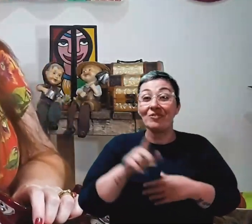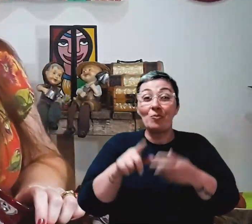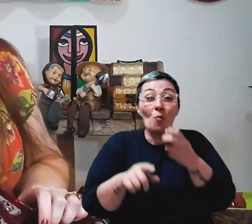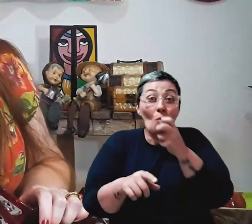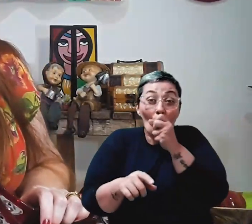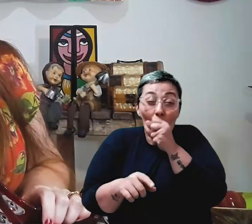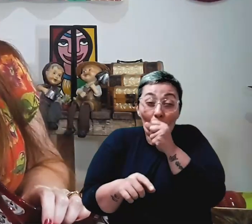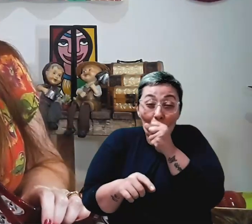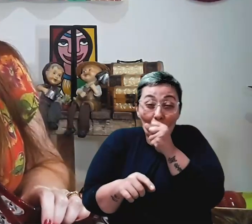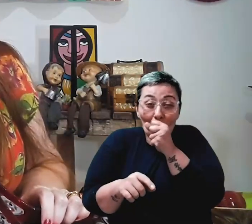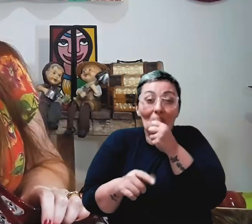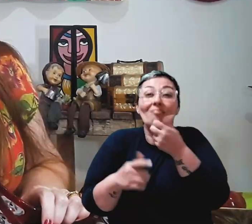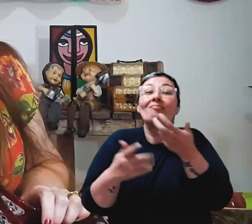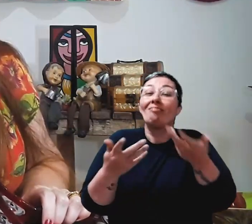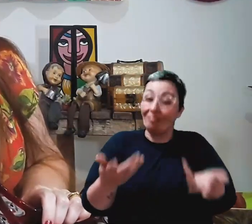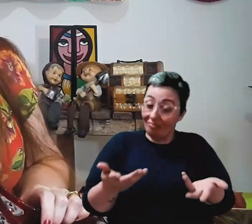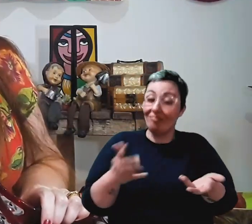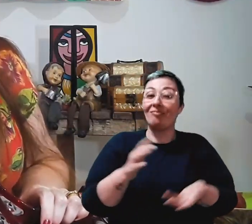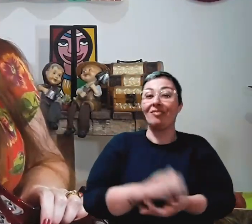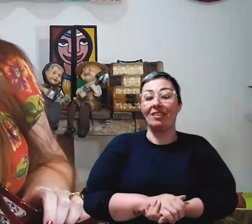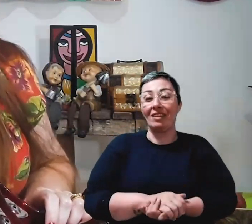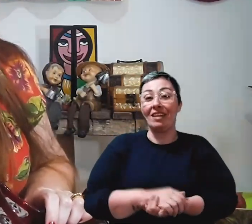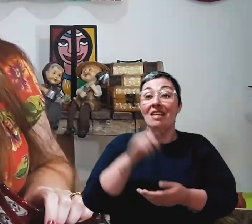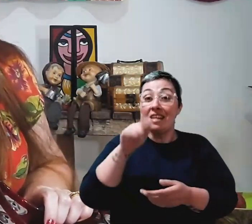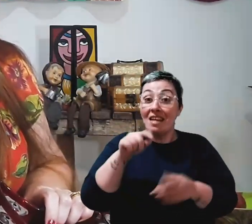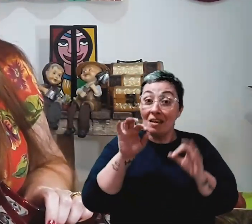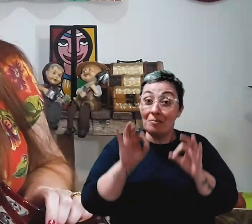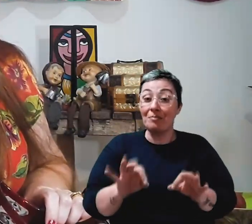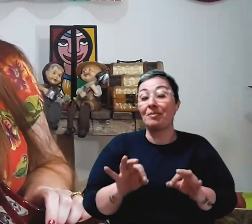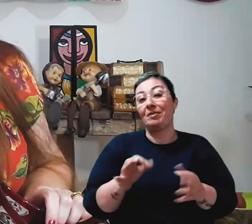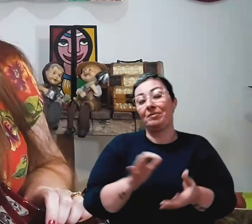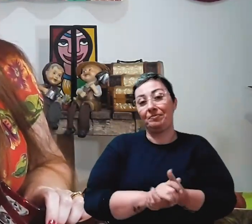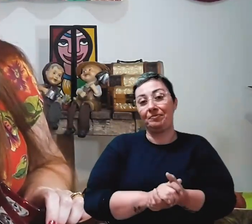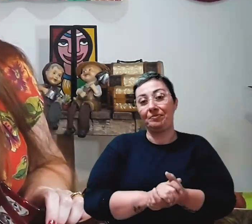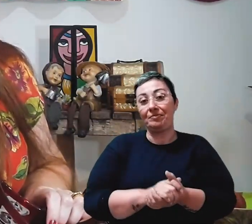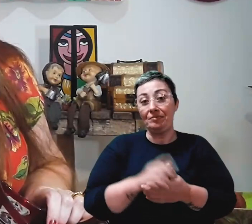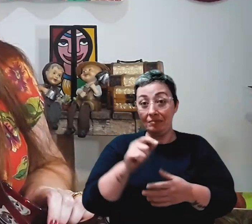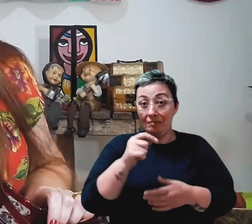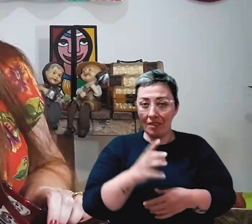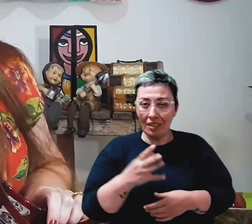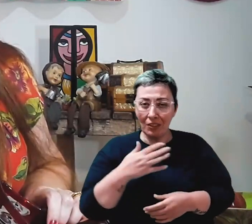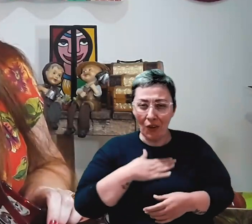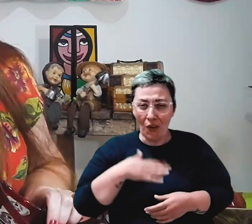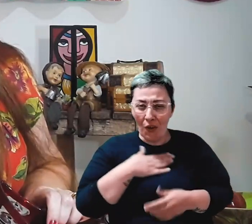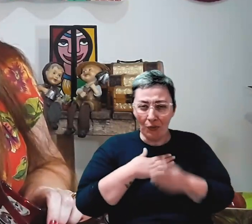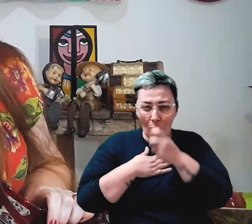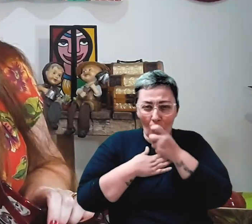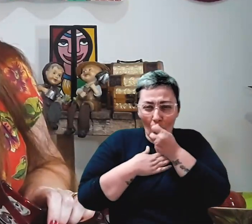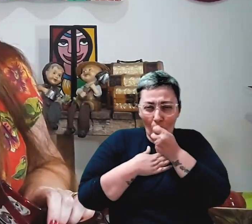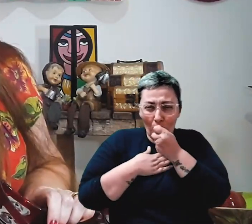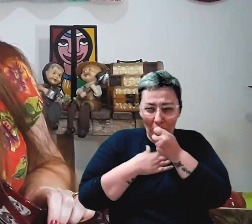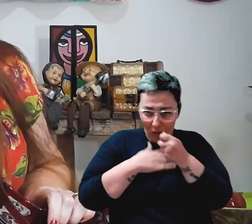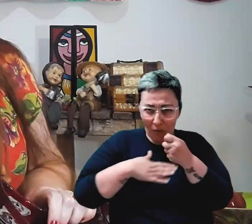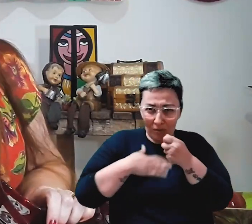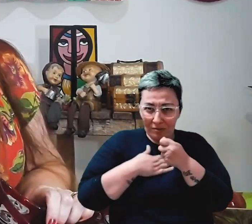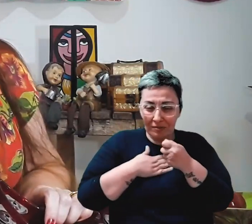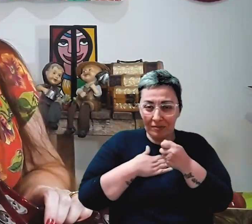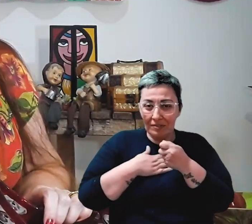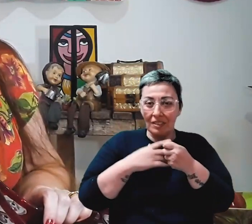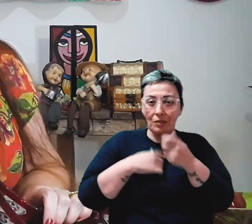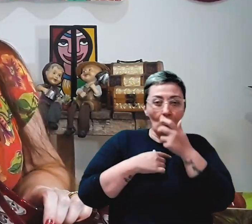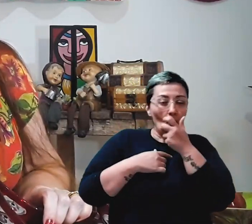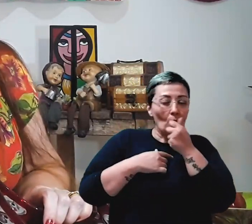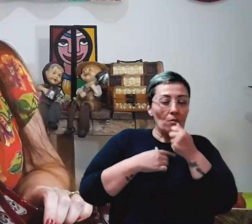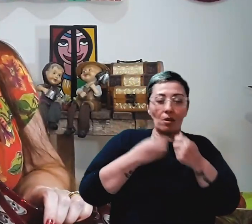O limão! É isso mesmo! Vocês gostam de comer limão? Gostam? Limão